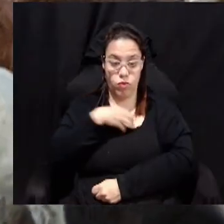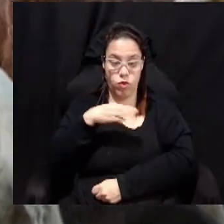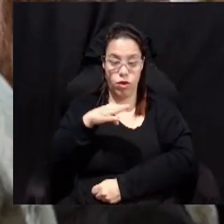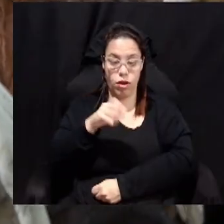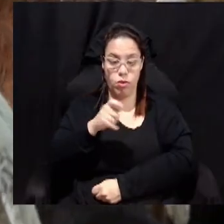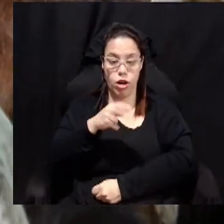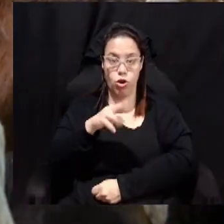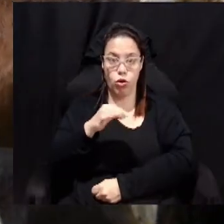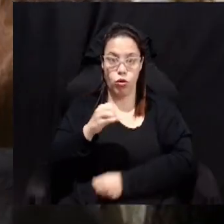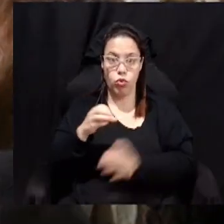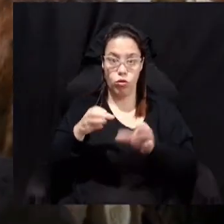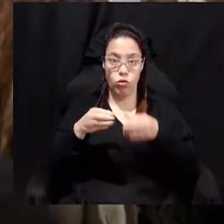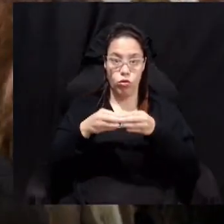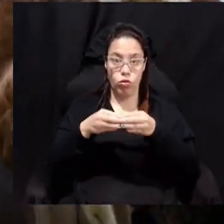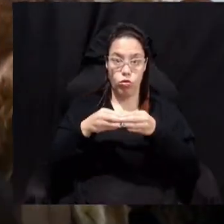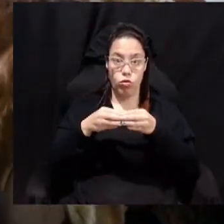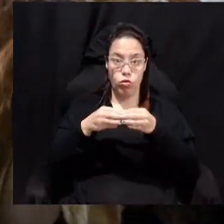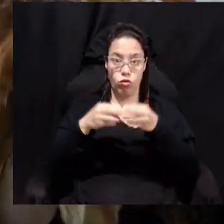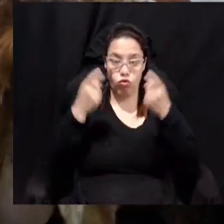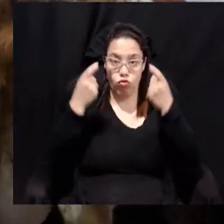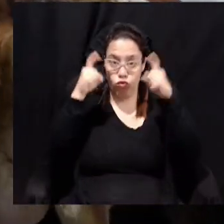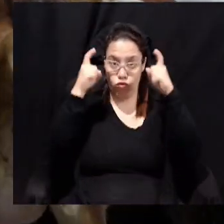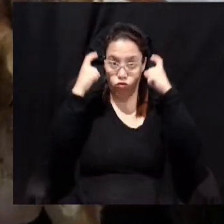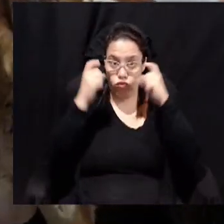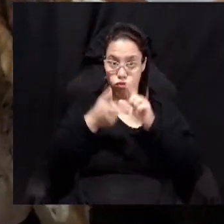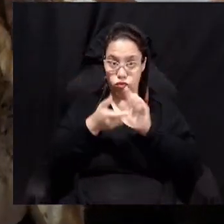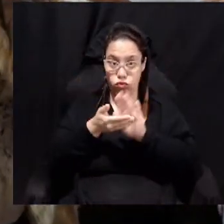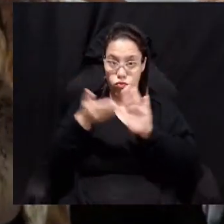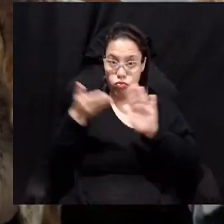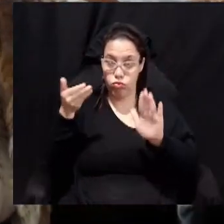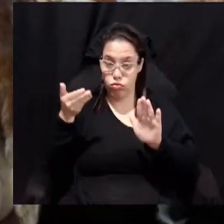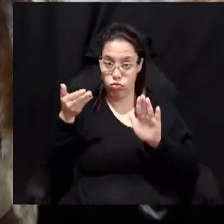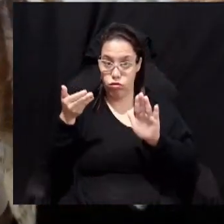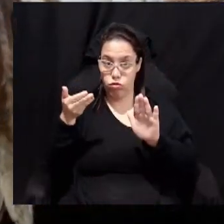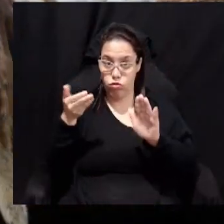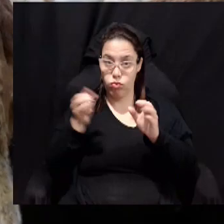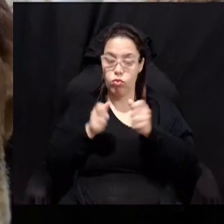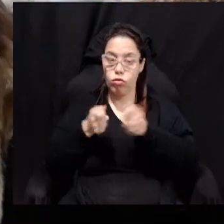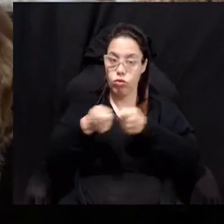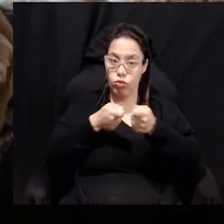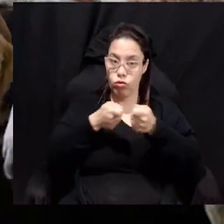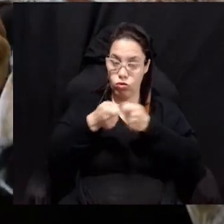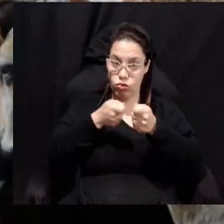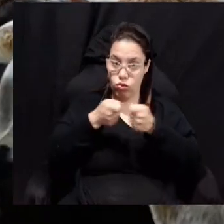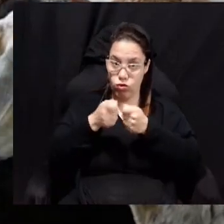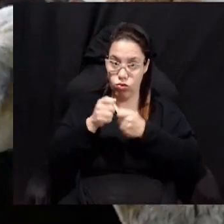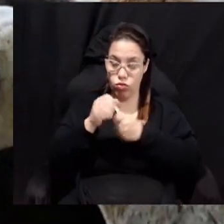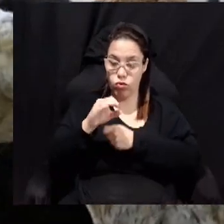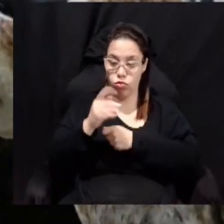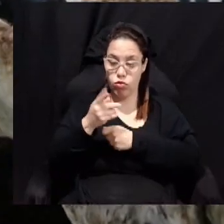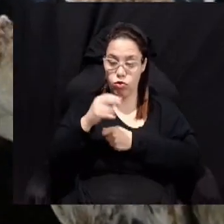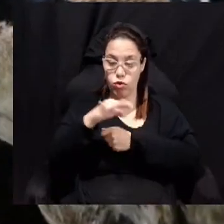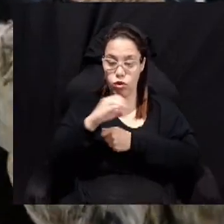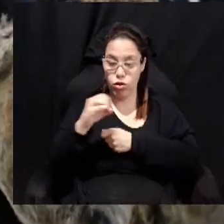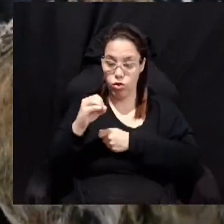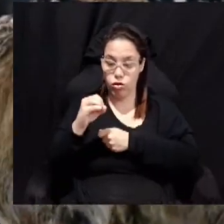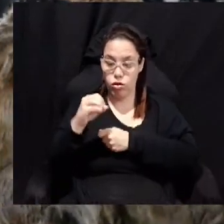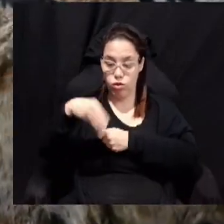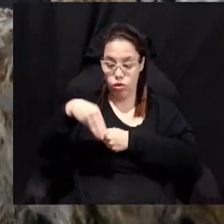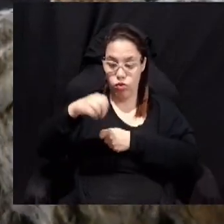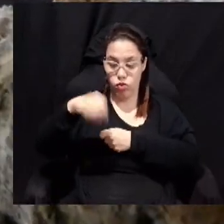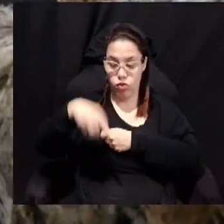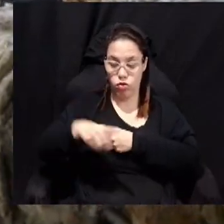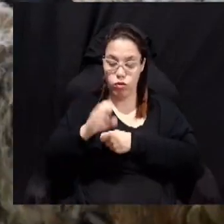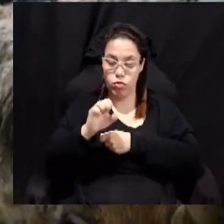de cabras foi retirado da ilha em uma operação coordenada pelo Instituto Chico Mendes de Conservação da